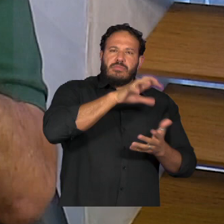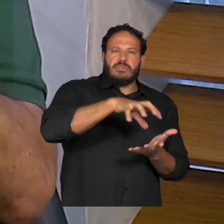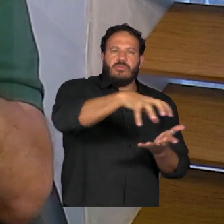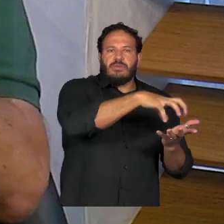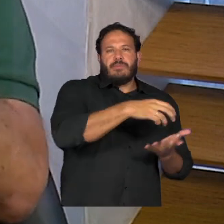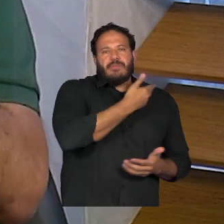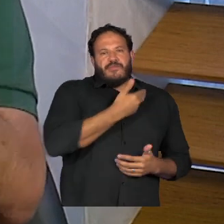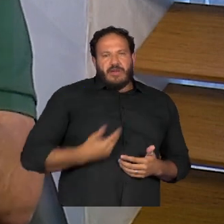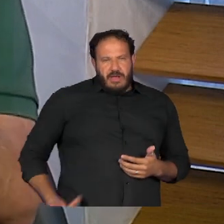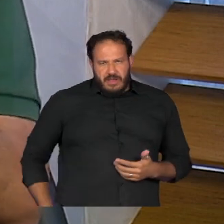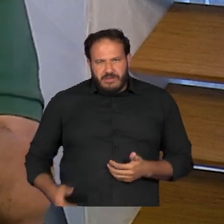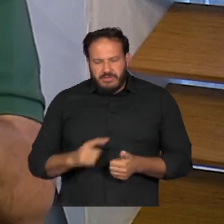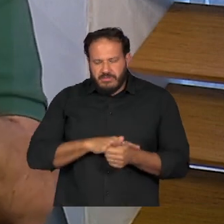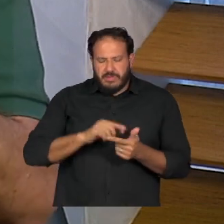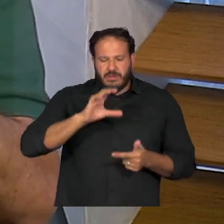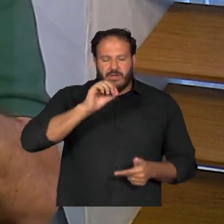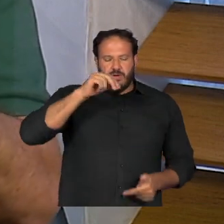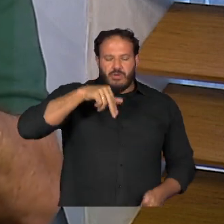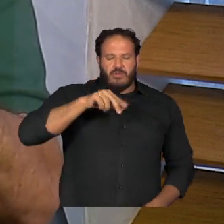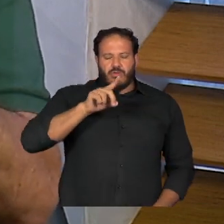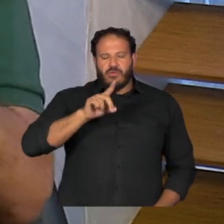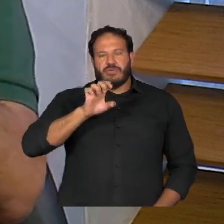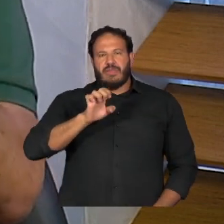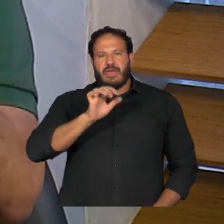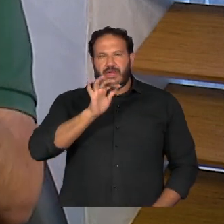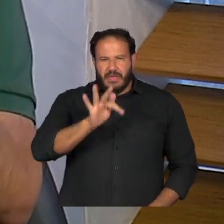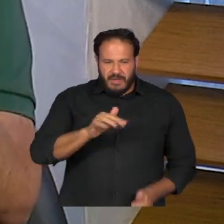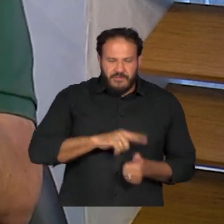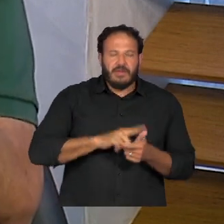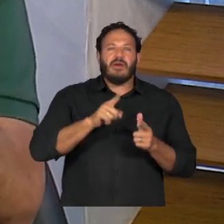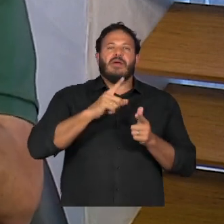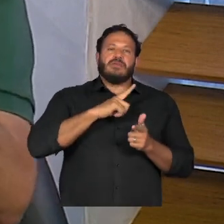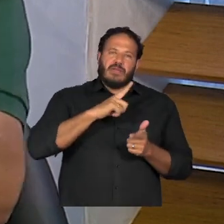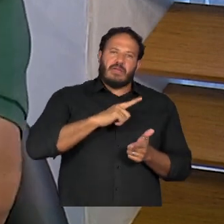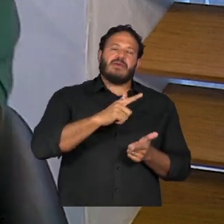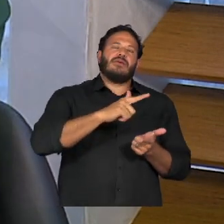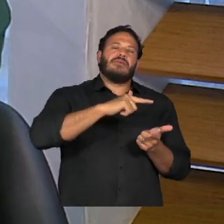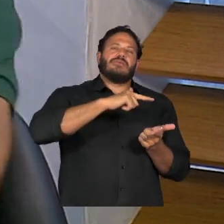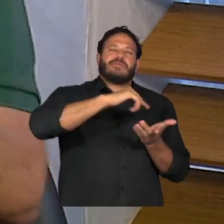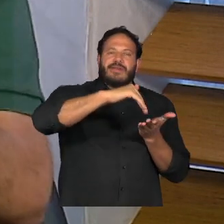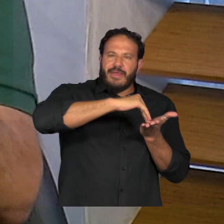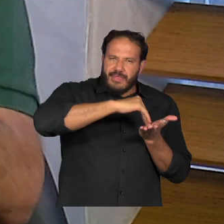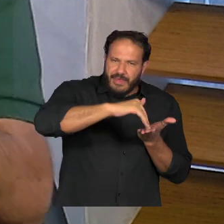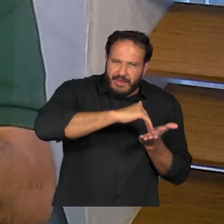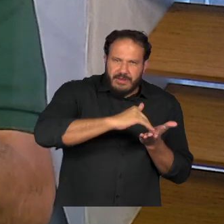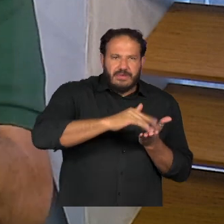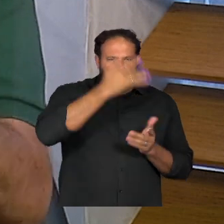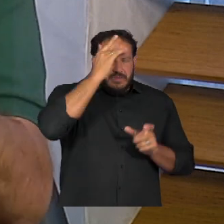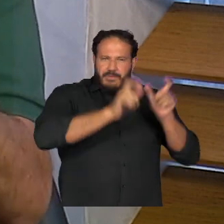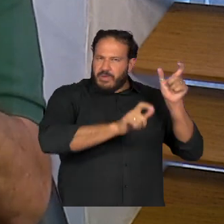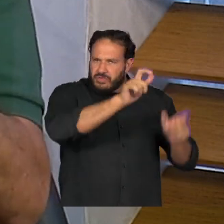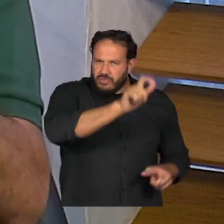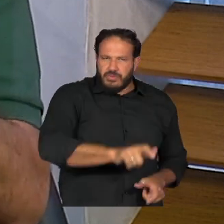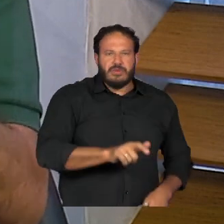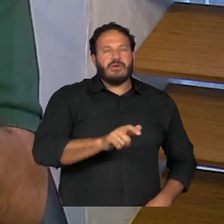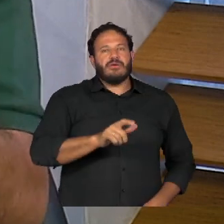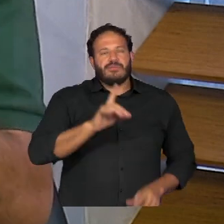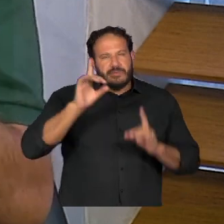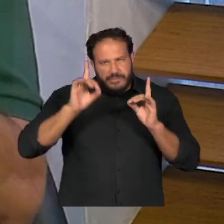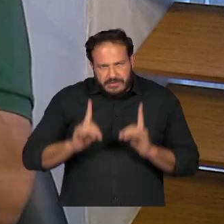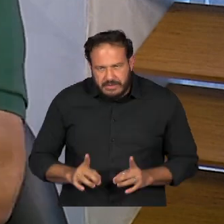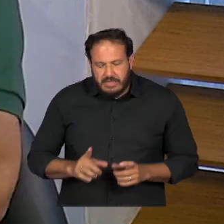muito o condeca tem nos ajudado muito a secretaria da da pessoa com deficiência tem nos ajudado